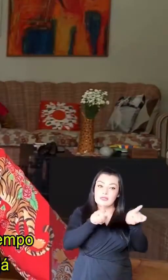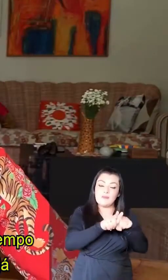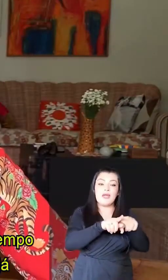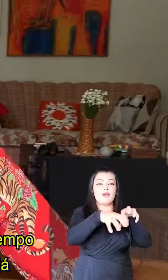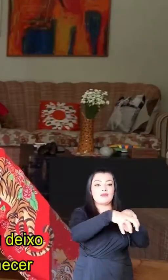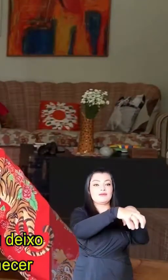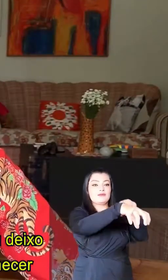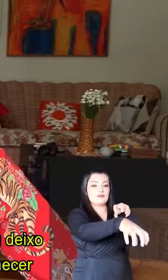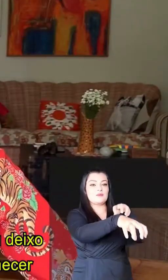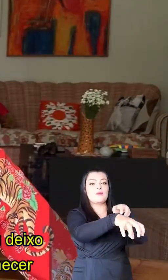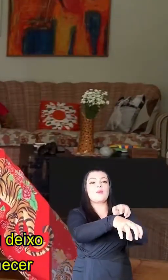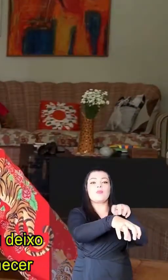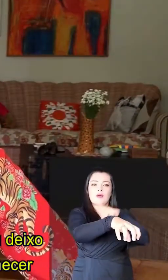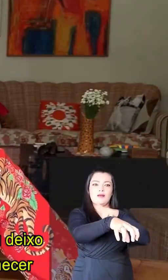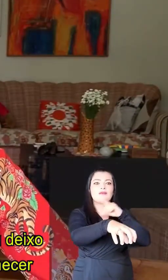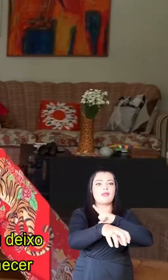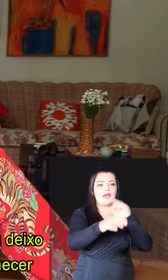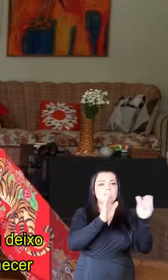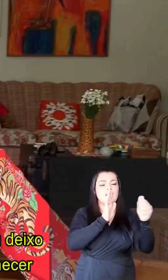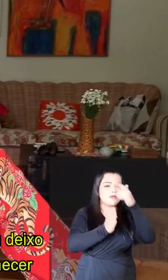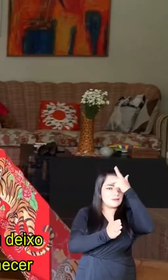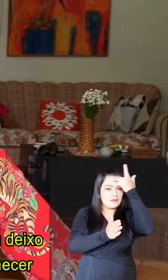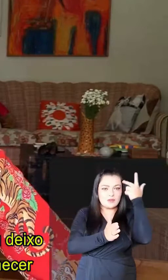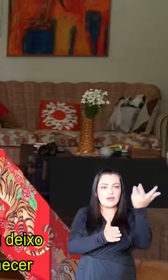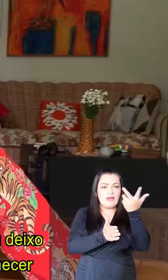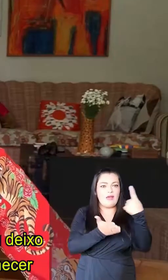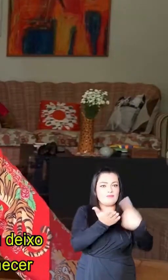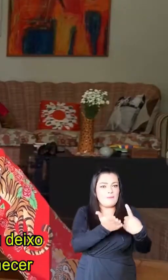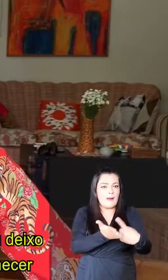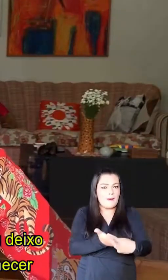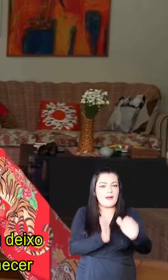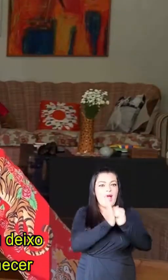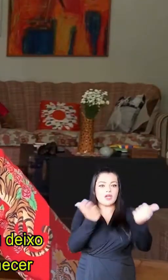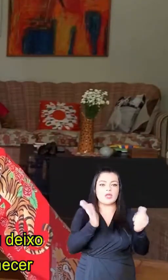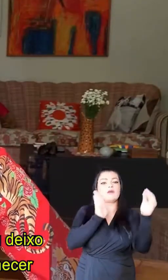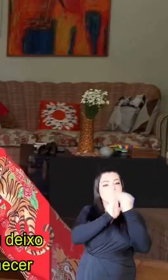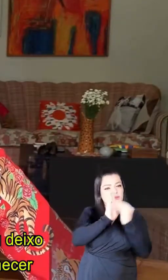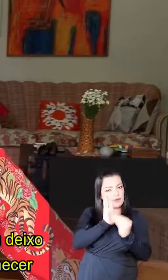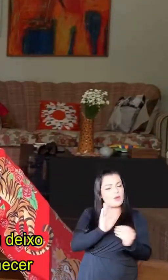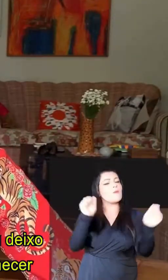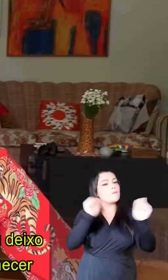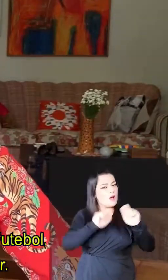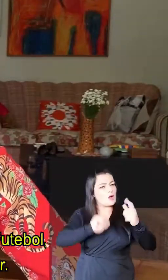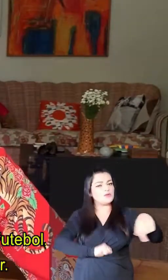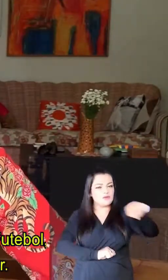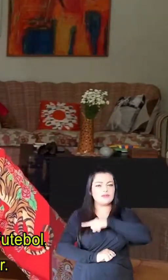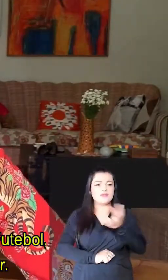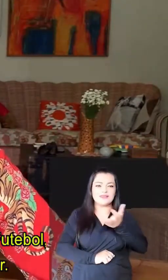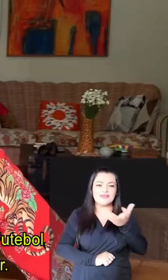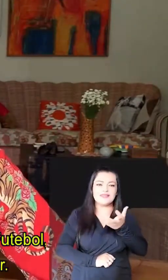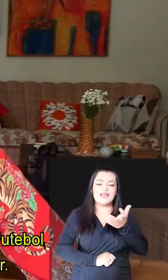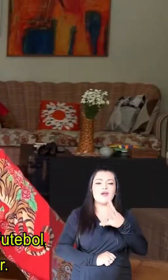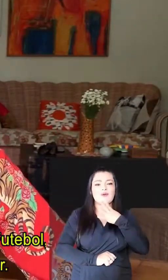do ano a gente já tem um agendamento que está bombando, e aí eu deixo o convite para quem tiver interessado em conhecer um pouquinho das